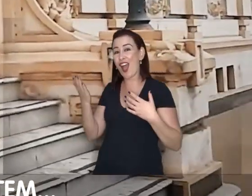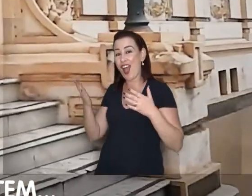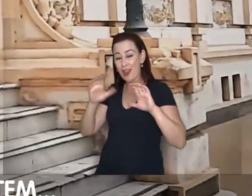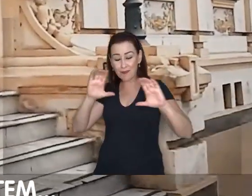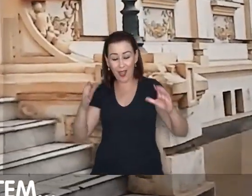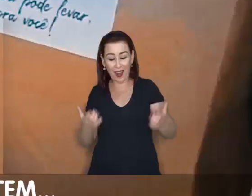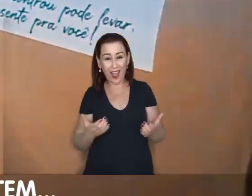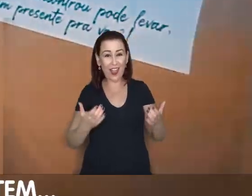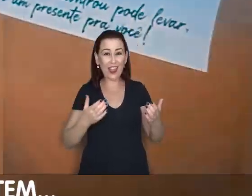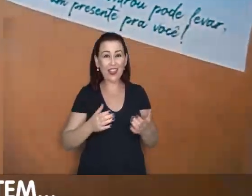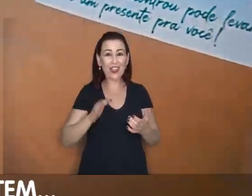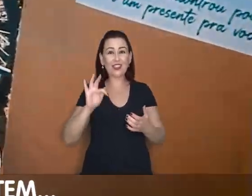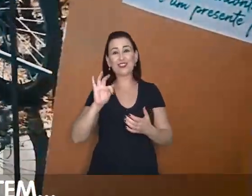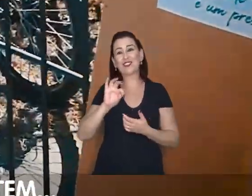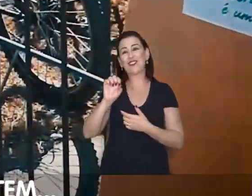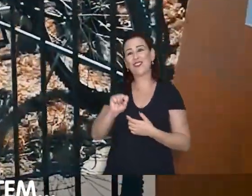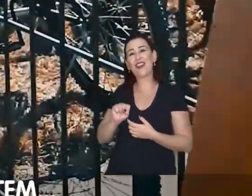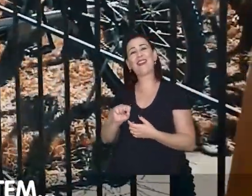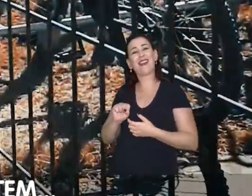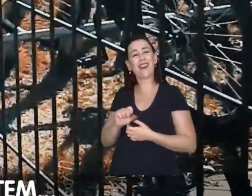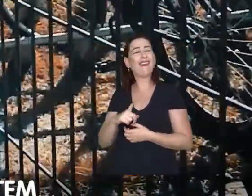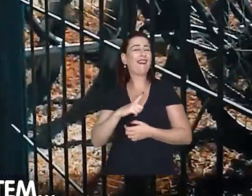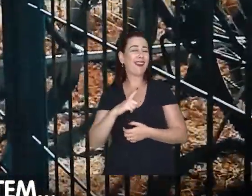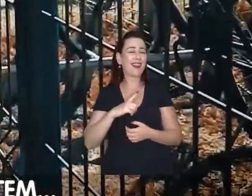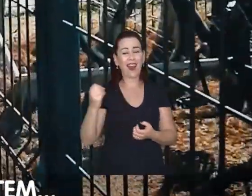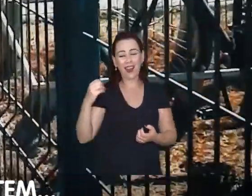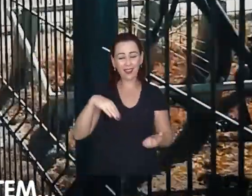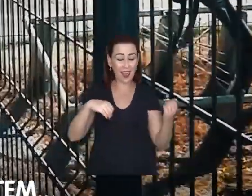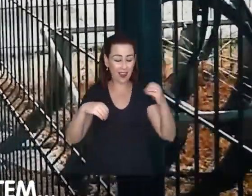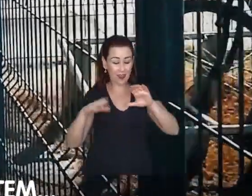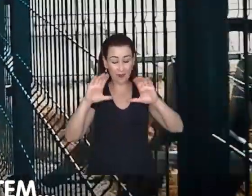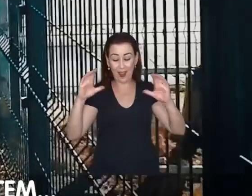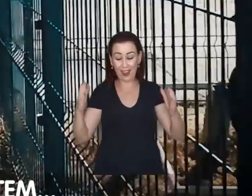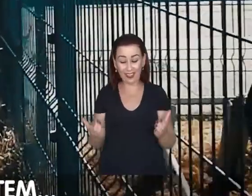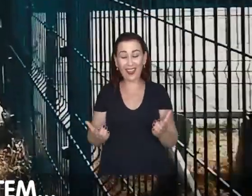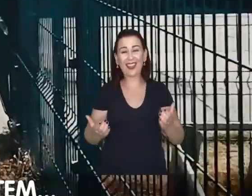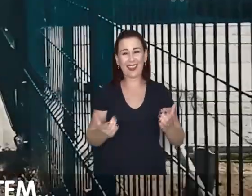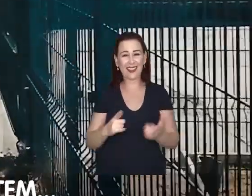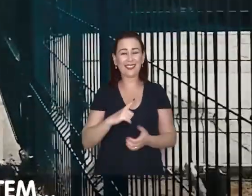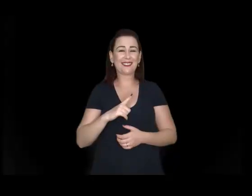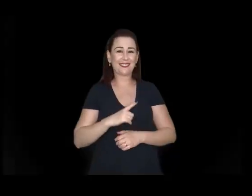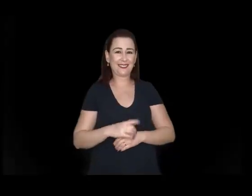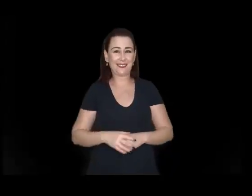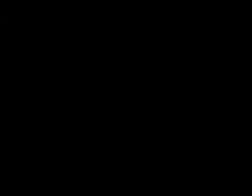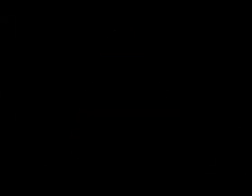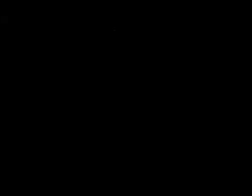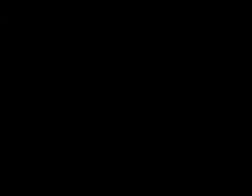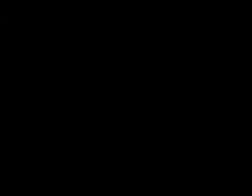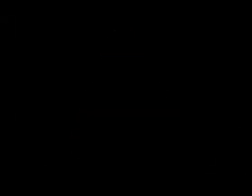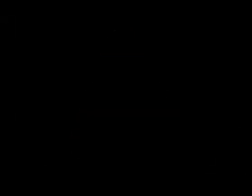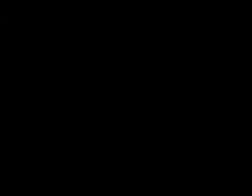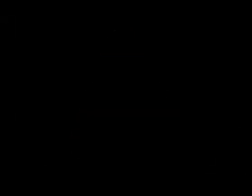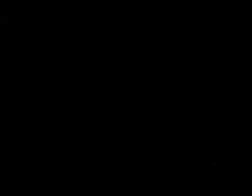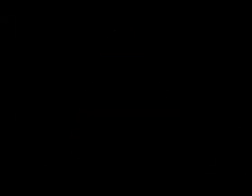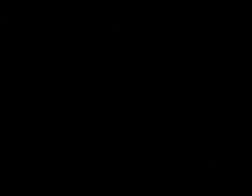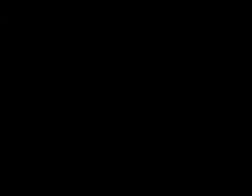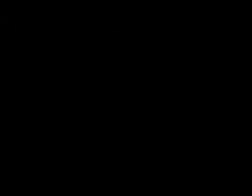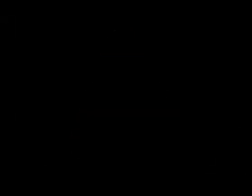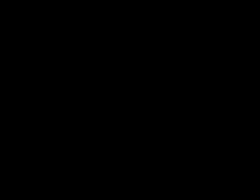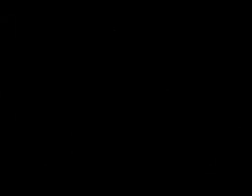feira, no balaio tem. Olha o balaio de feira, no balaio tem.